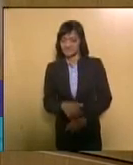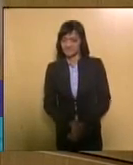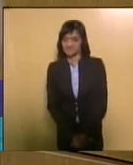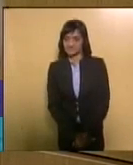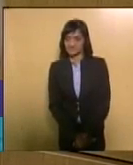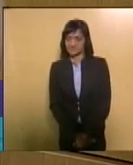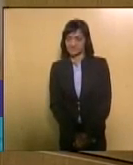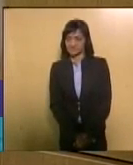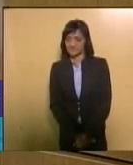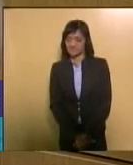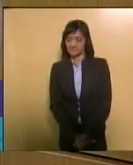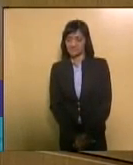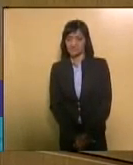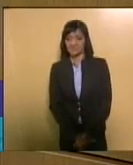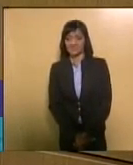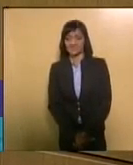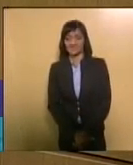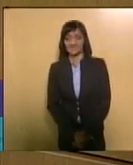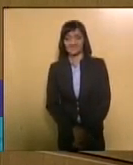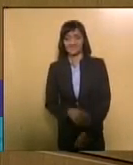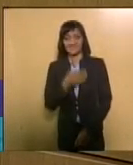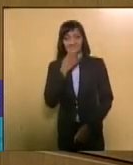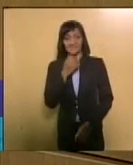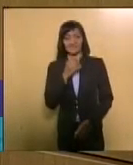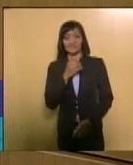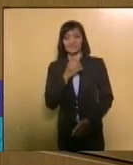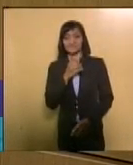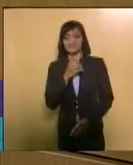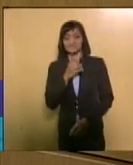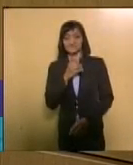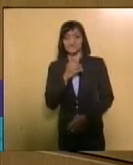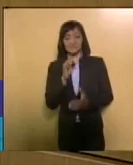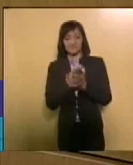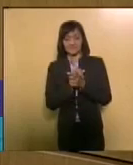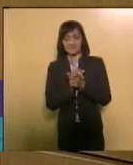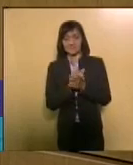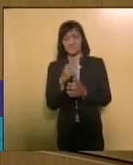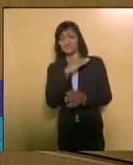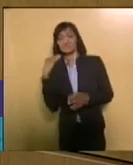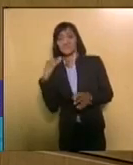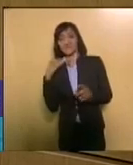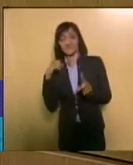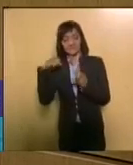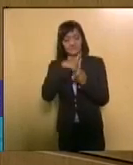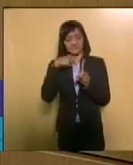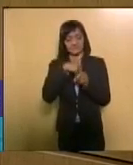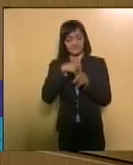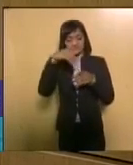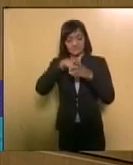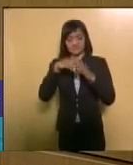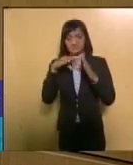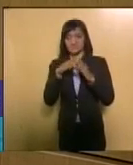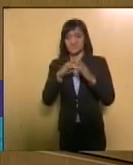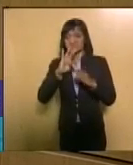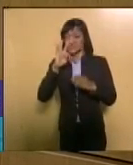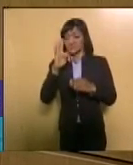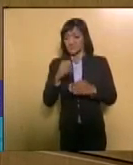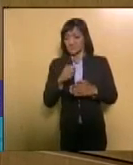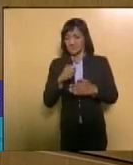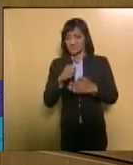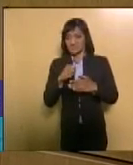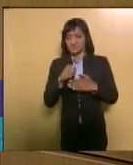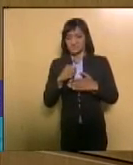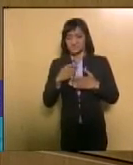dela o policial o marido dela morreu espancado na garagem de casa todos os órgãos do